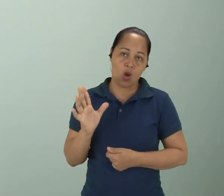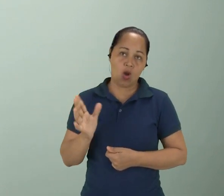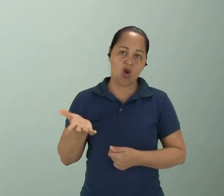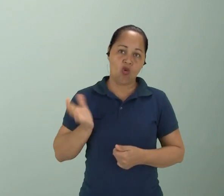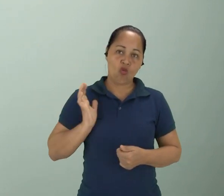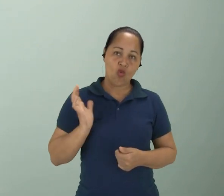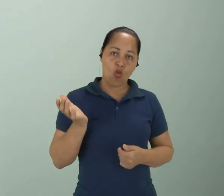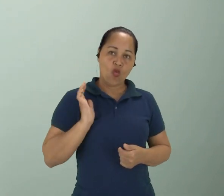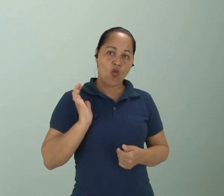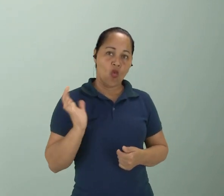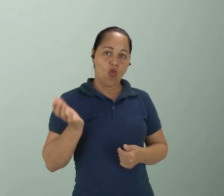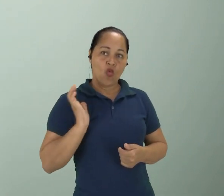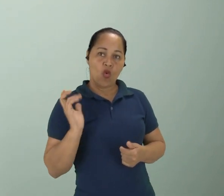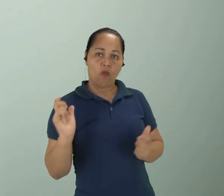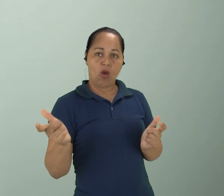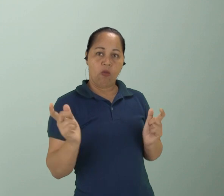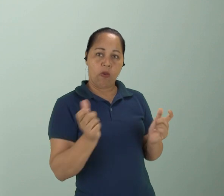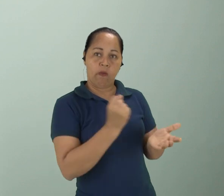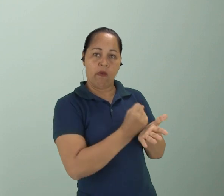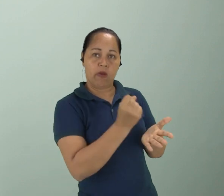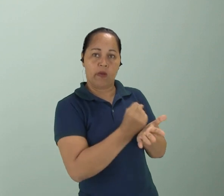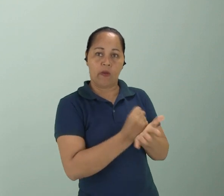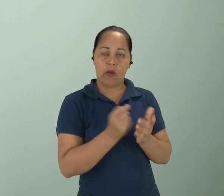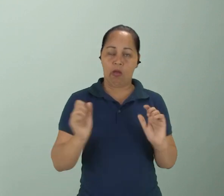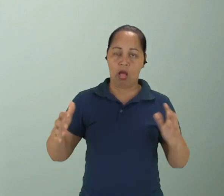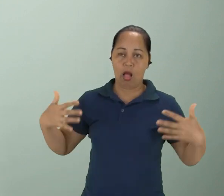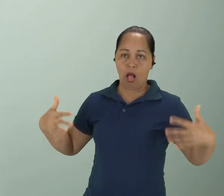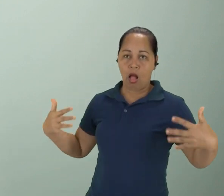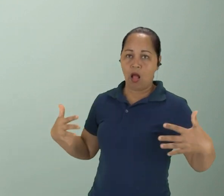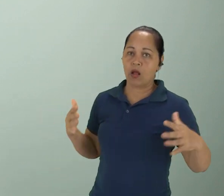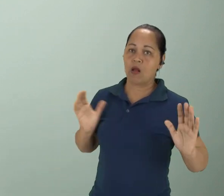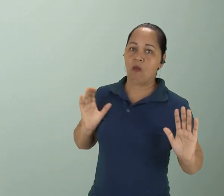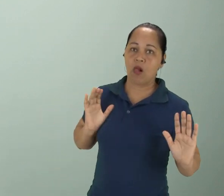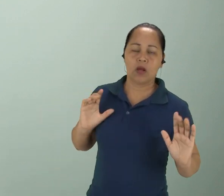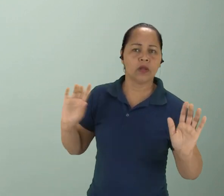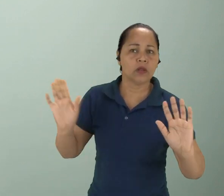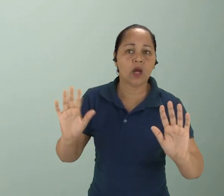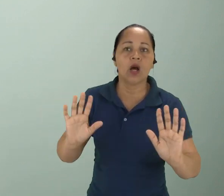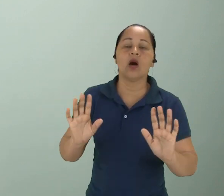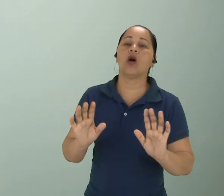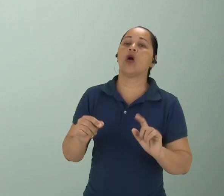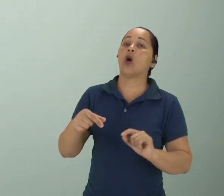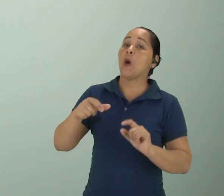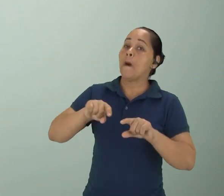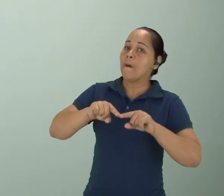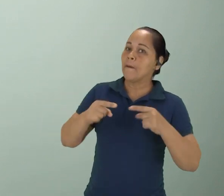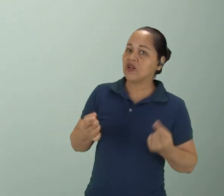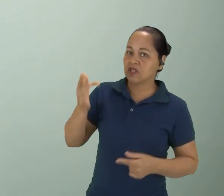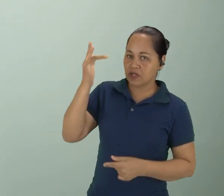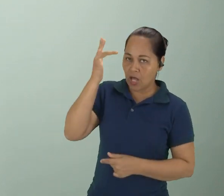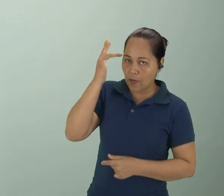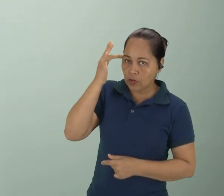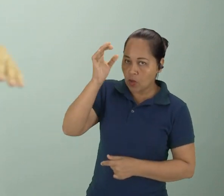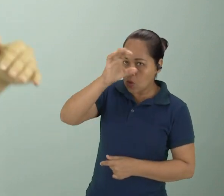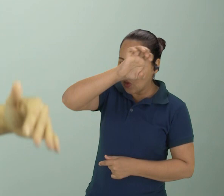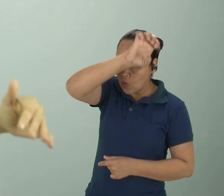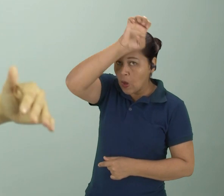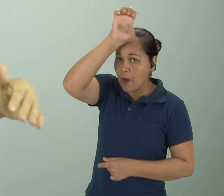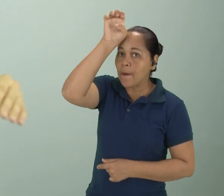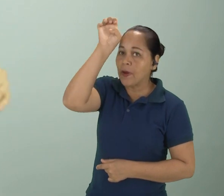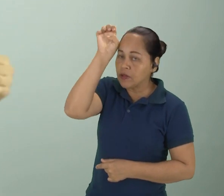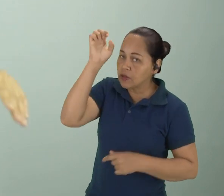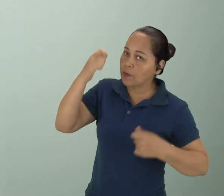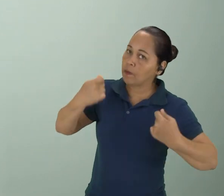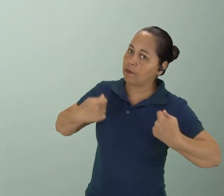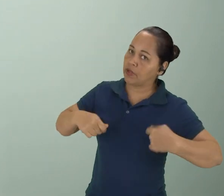ostentando a etiqueta de marcas comerciais ele considera a ética do processo nas empresas as empresas no